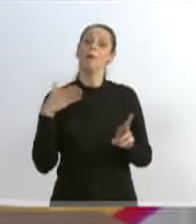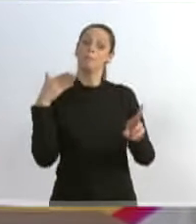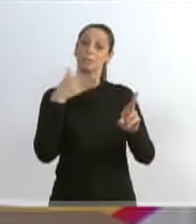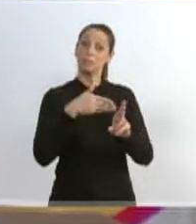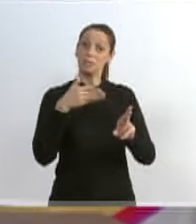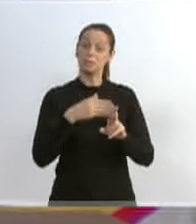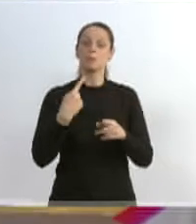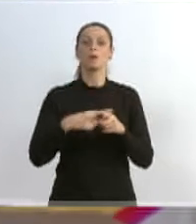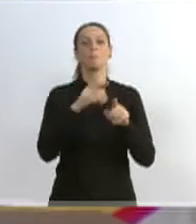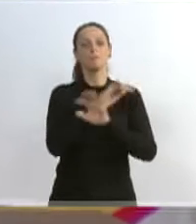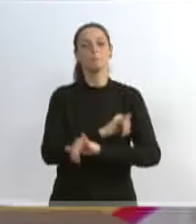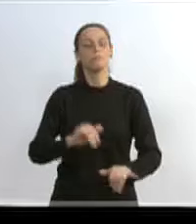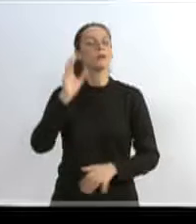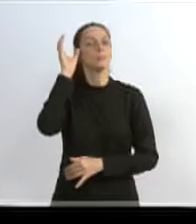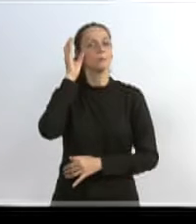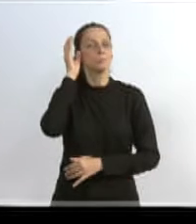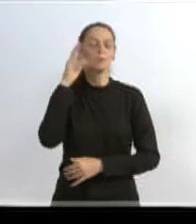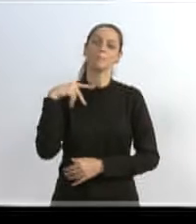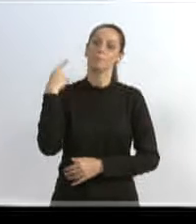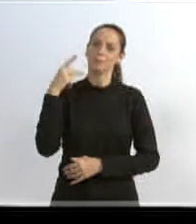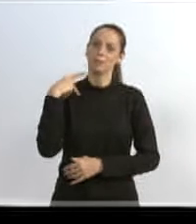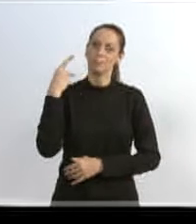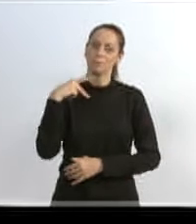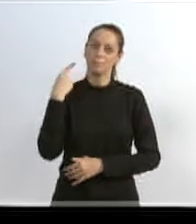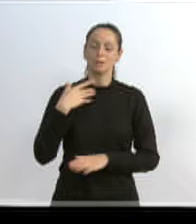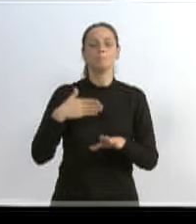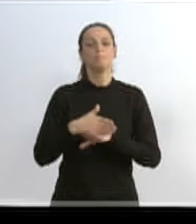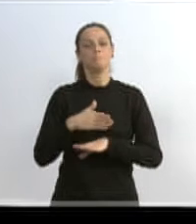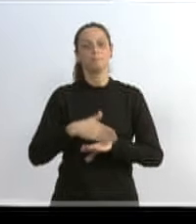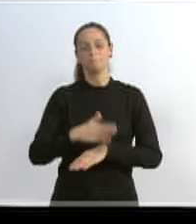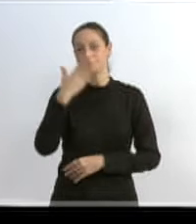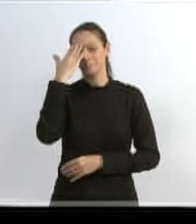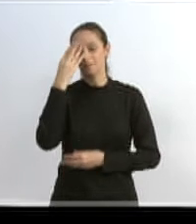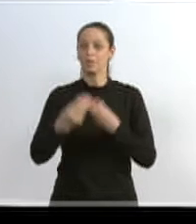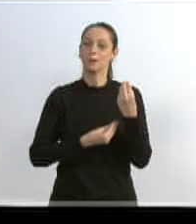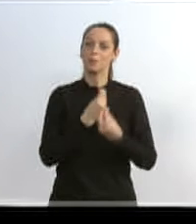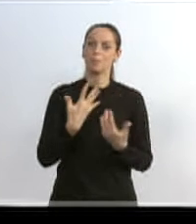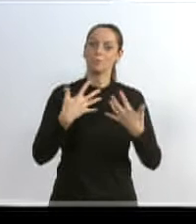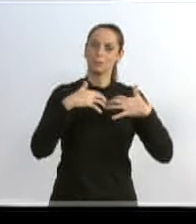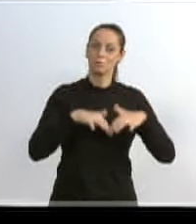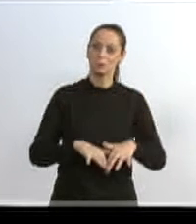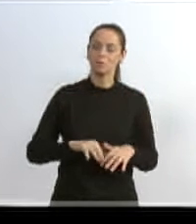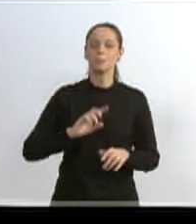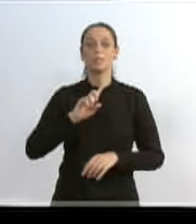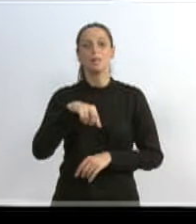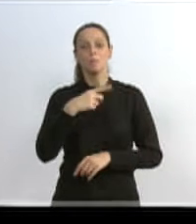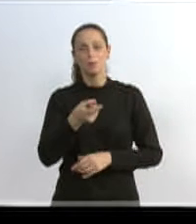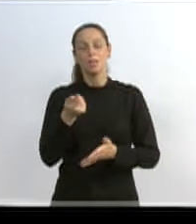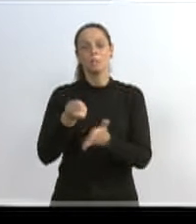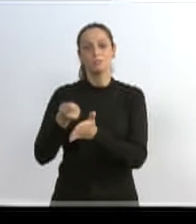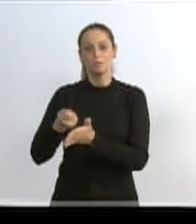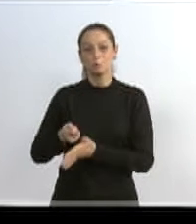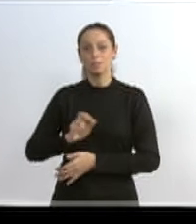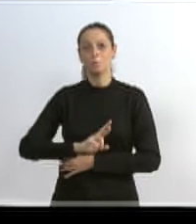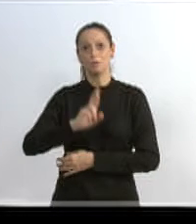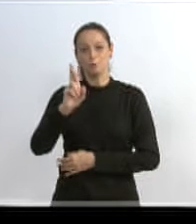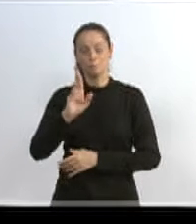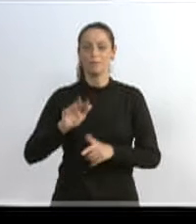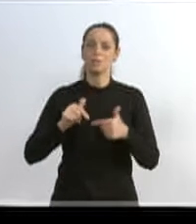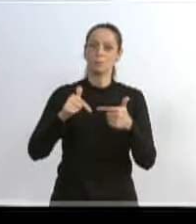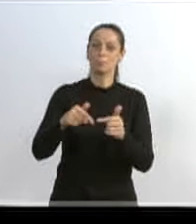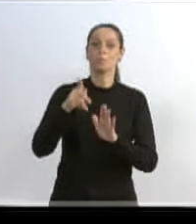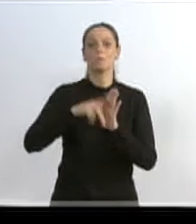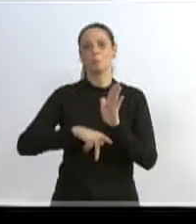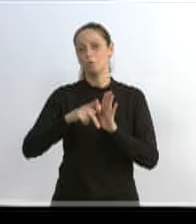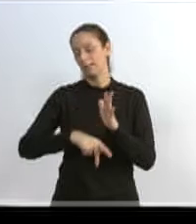conscientização sobre a importância da política e participar dela de saber como funciona para poder cobrar dos nossos representantes ações projetos